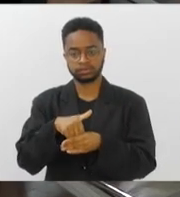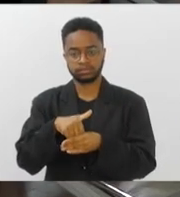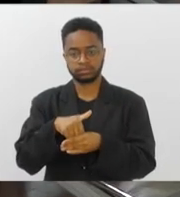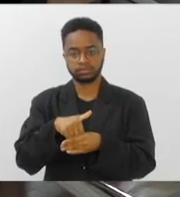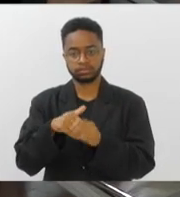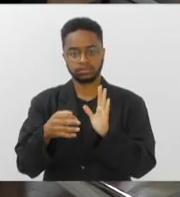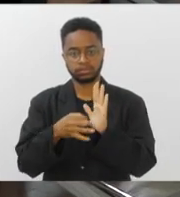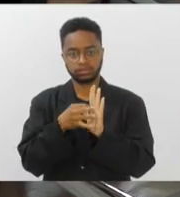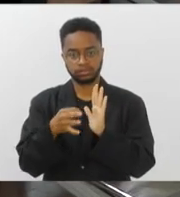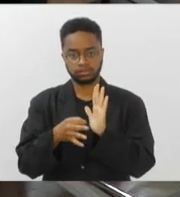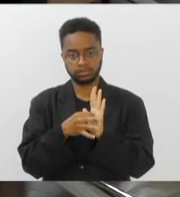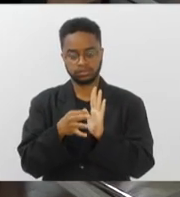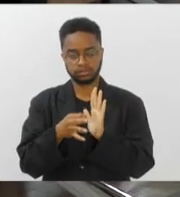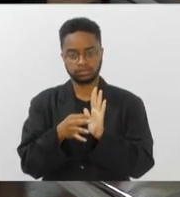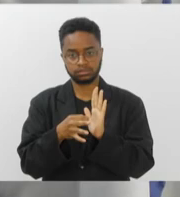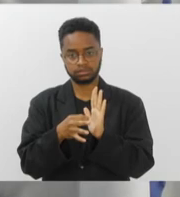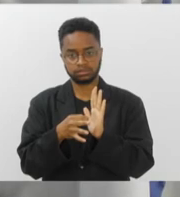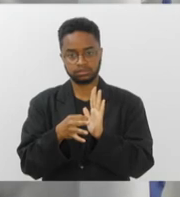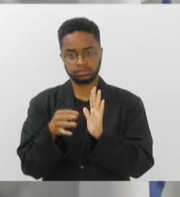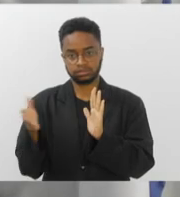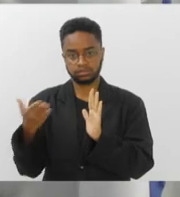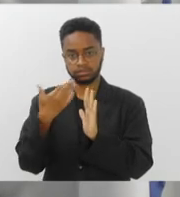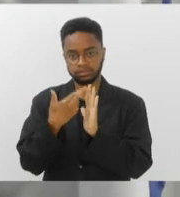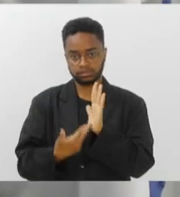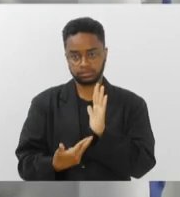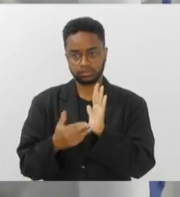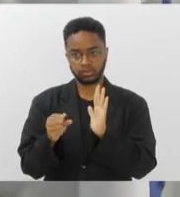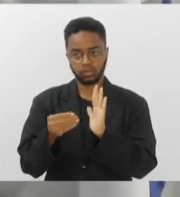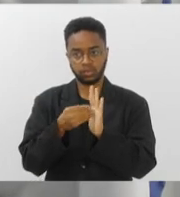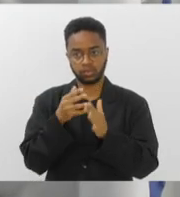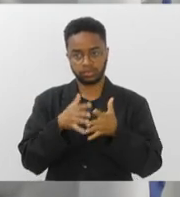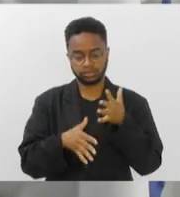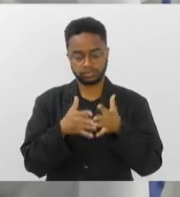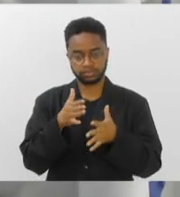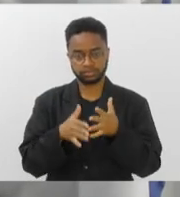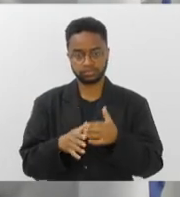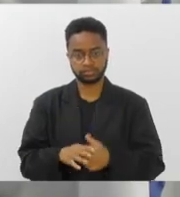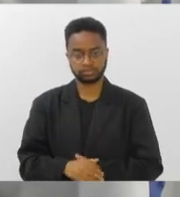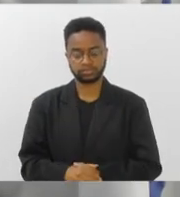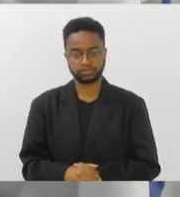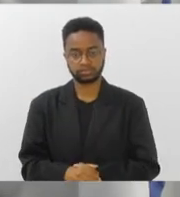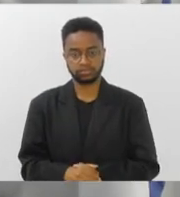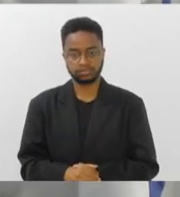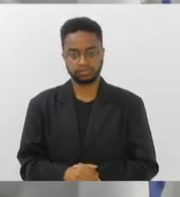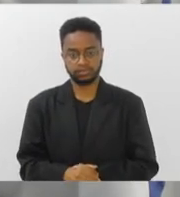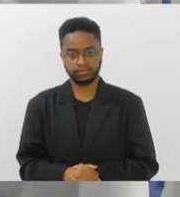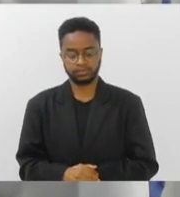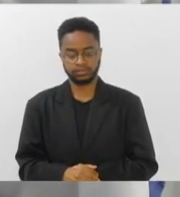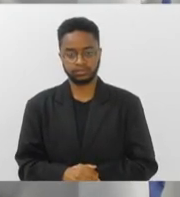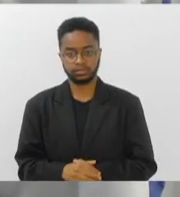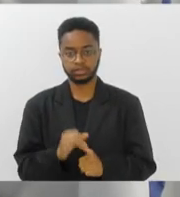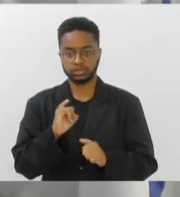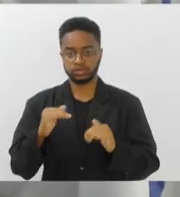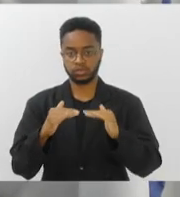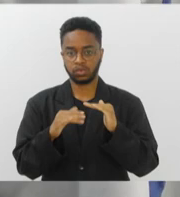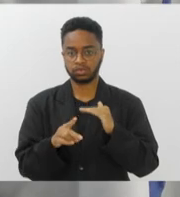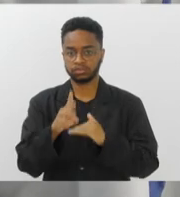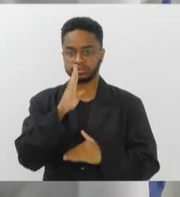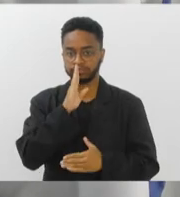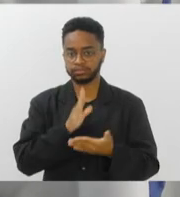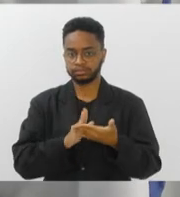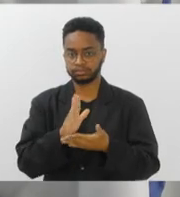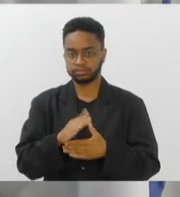o parecer da relatora alterado pela prejudicabilidade. Os senhores que aprovam permaneçam como